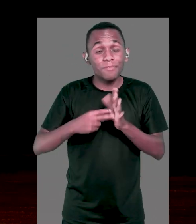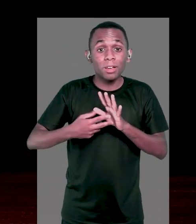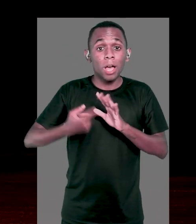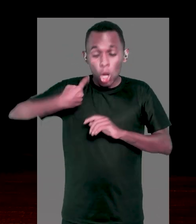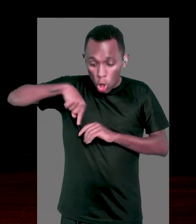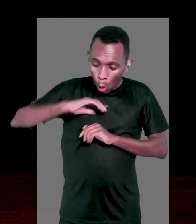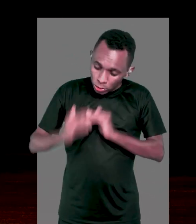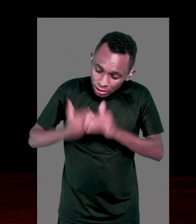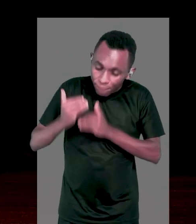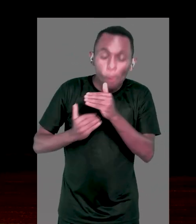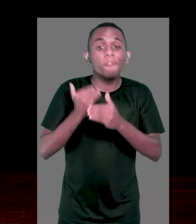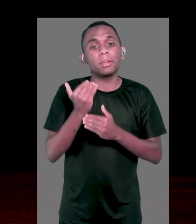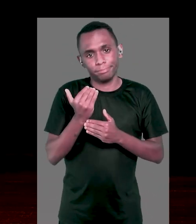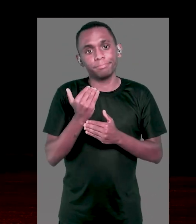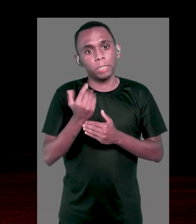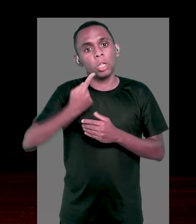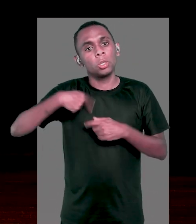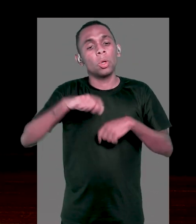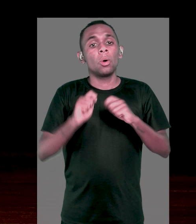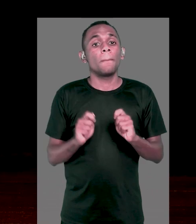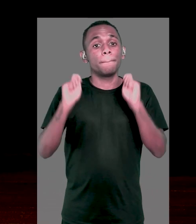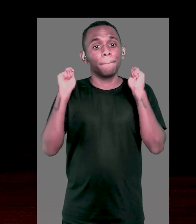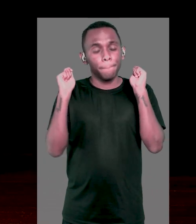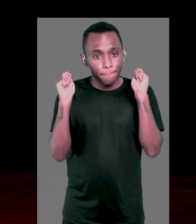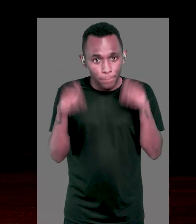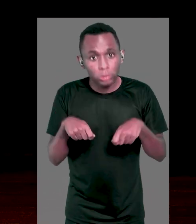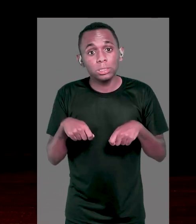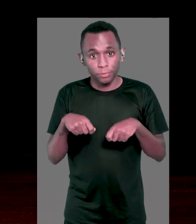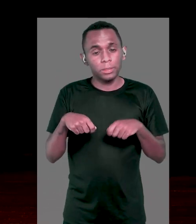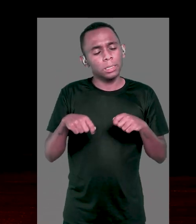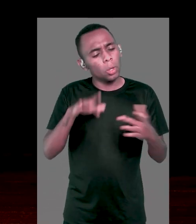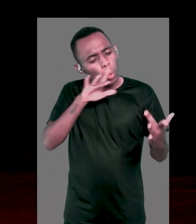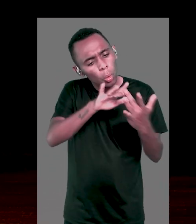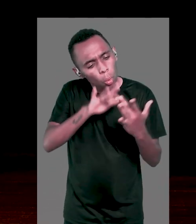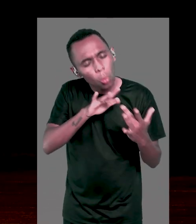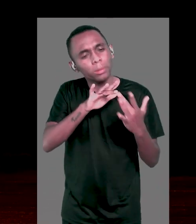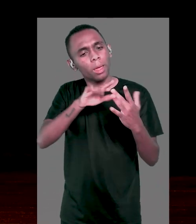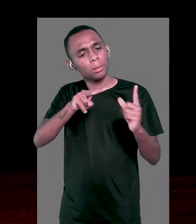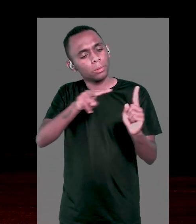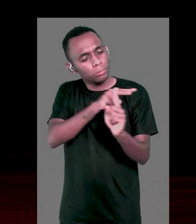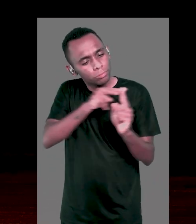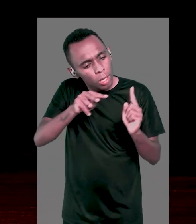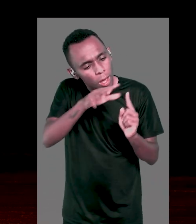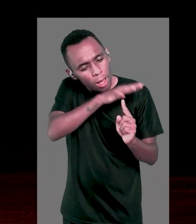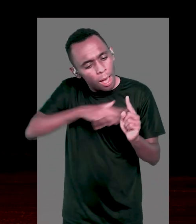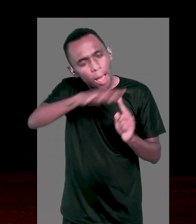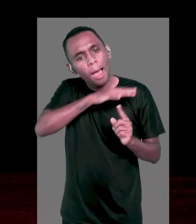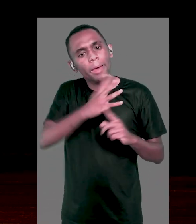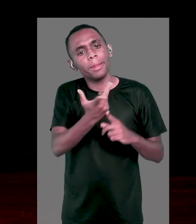irritado em certos museus ou em certas exposições de arte quando os curadores dessas exposições etc.